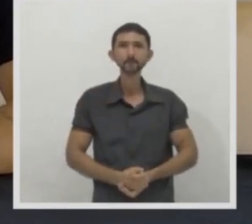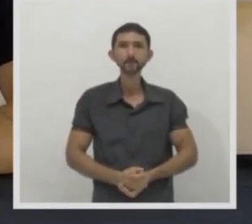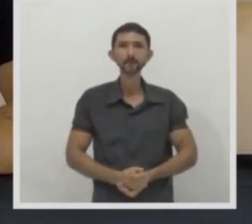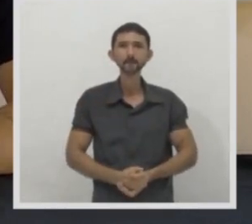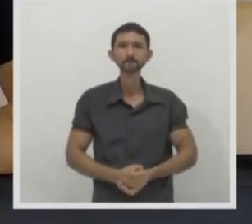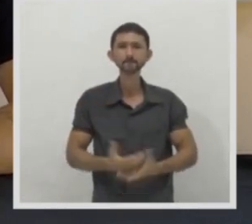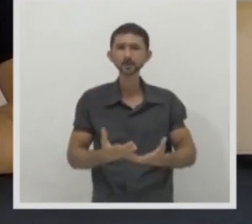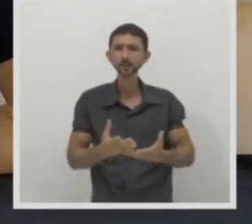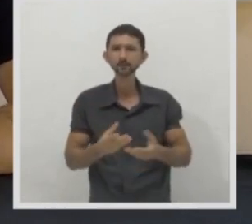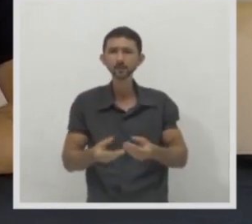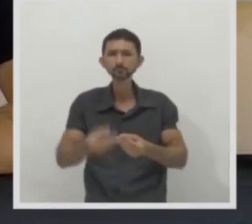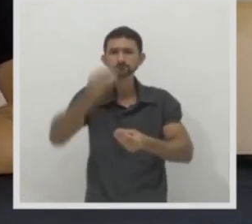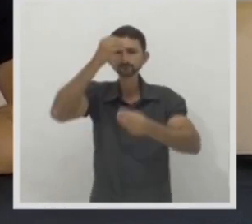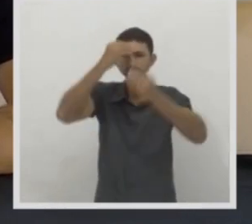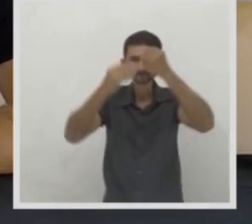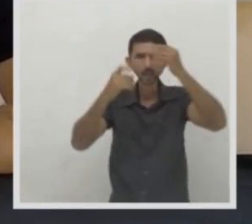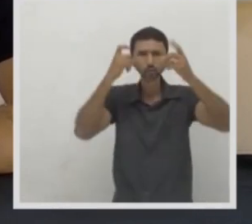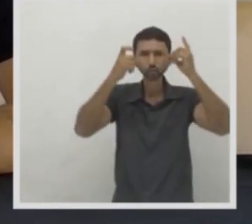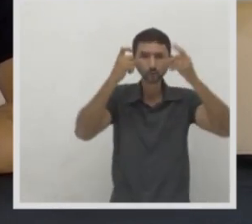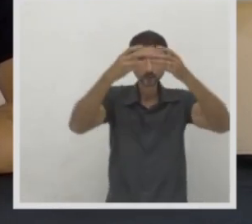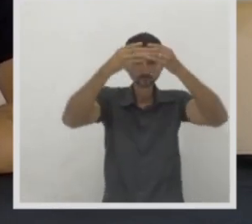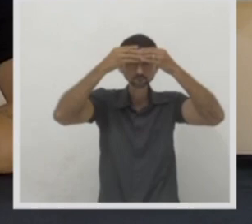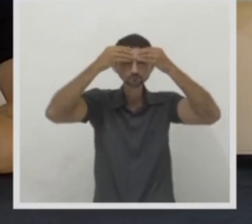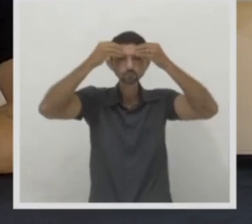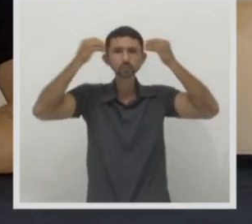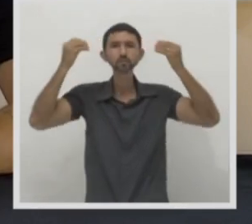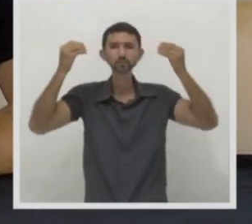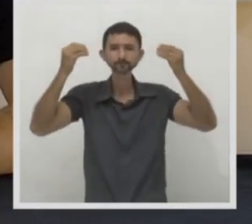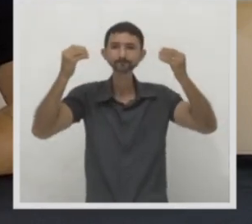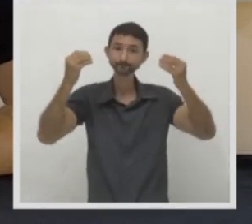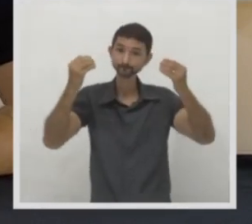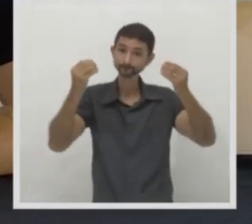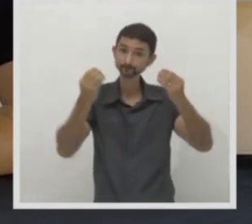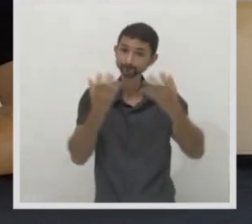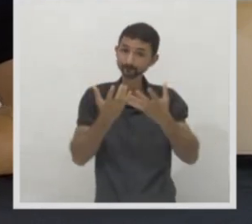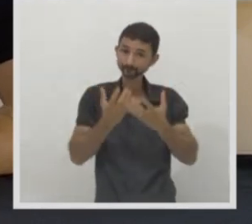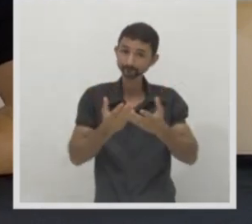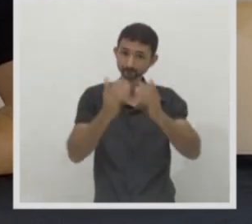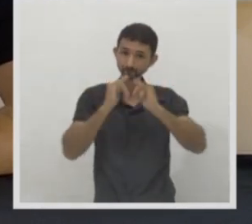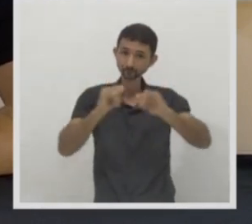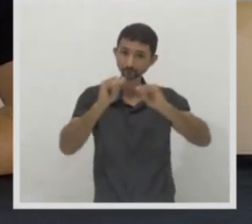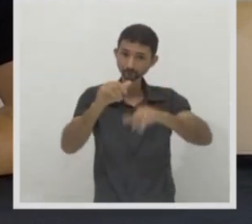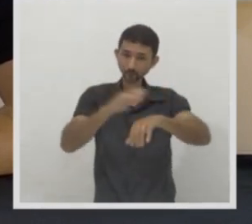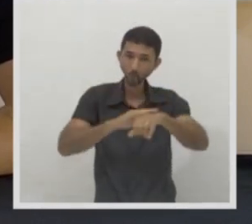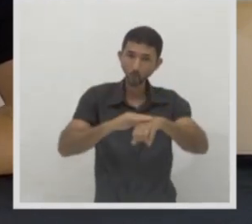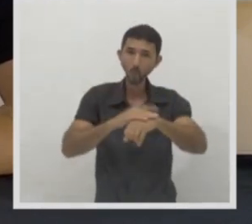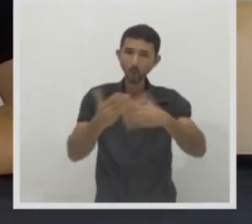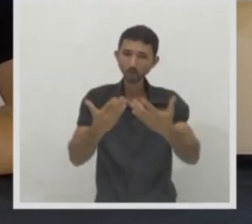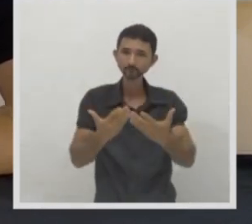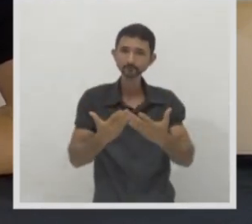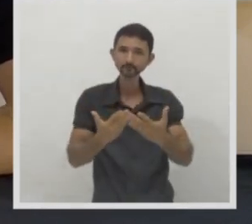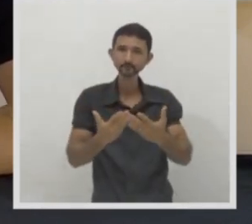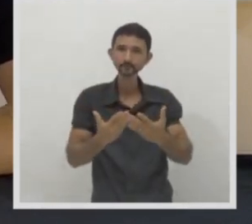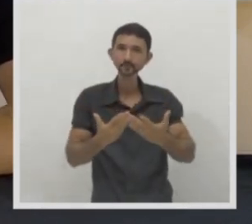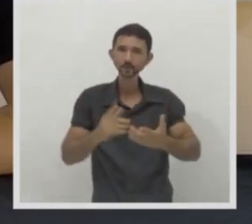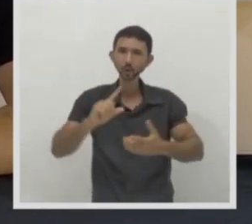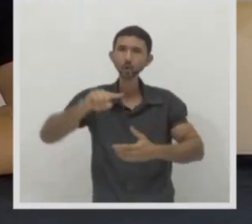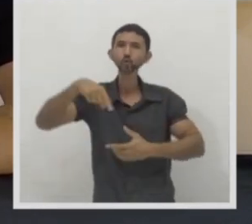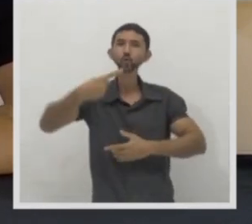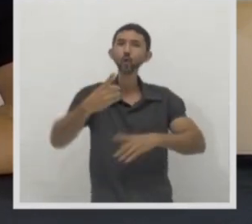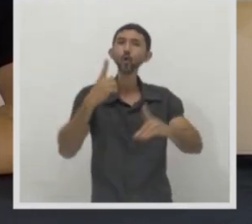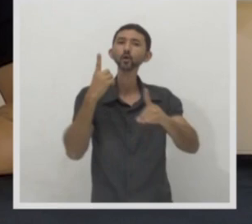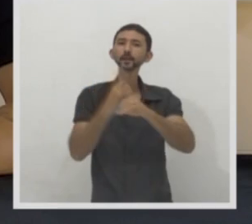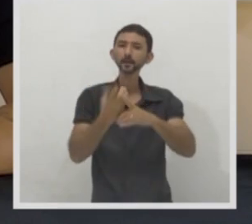que tirou as dúvidas de vocês quando a gente trabalha essas questões aí em sala de aula. E a gente, no próximo